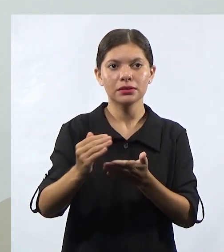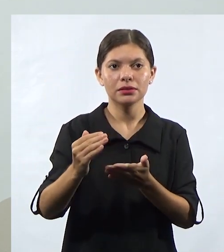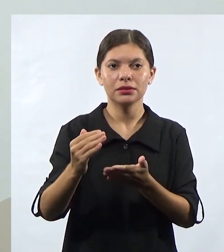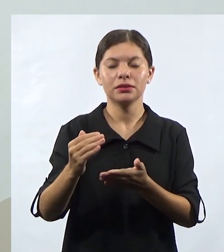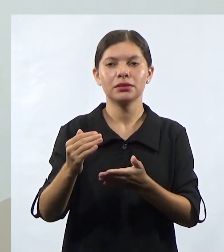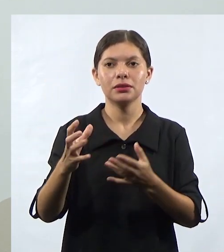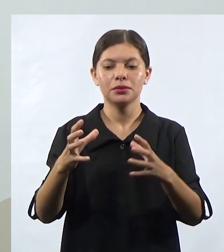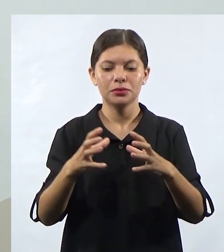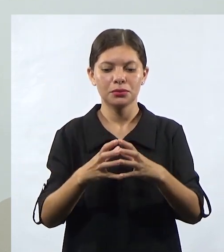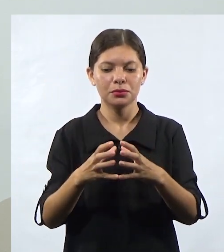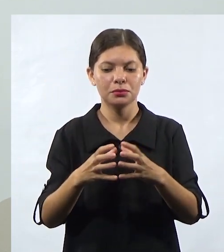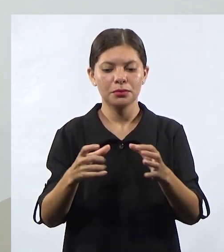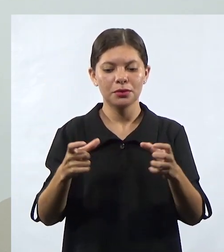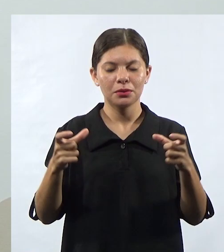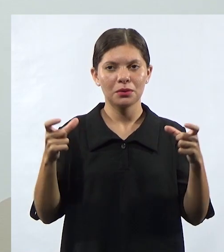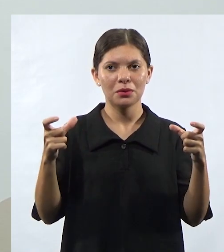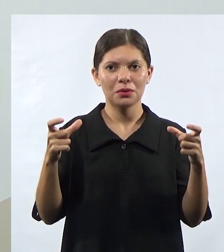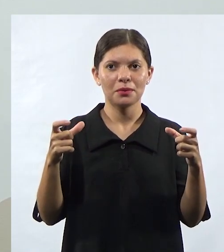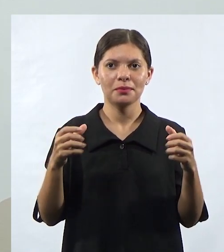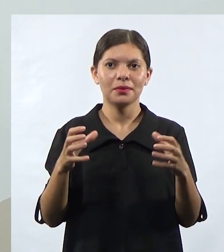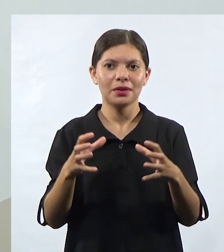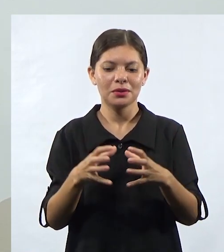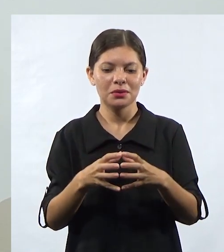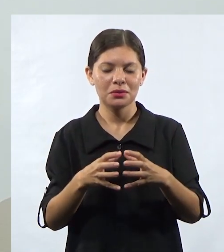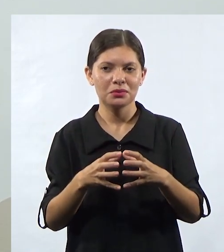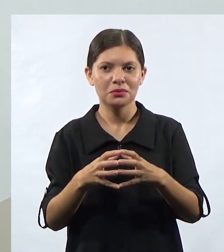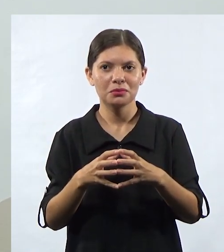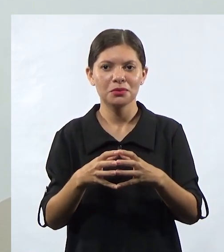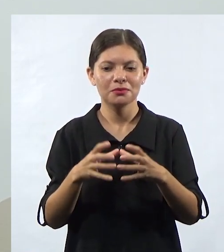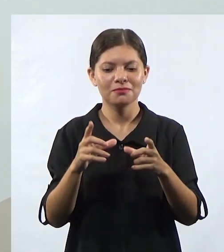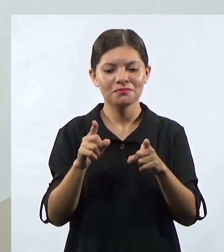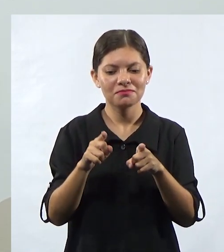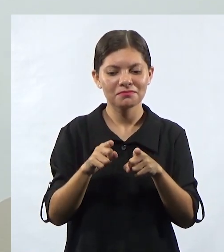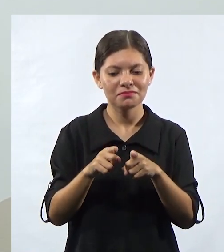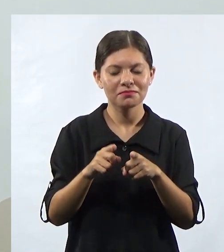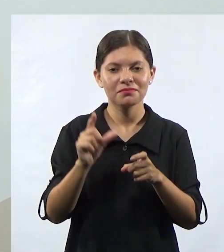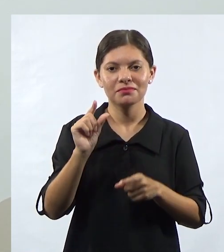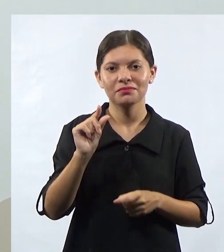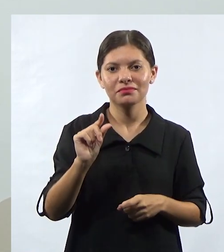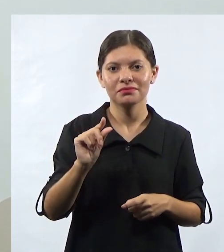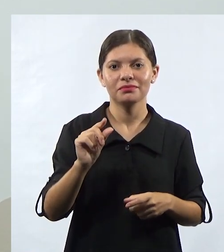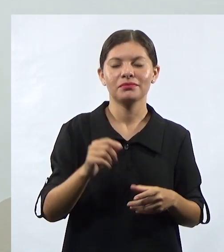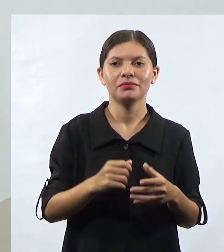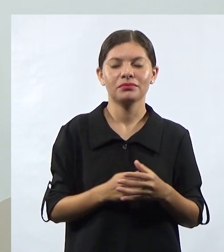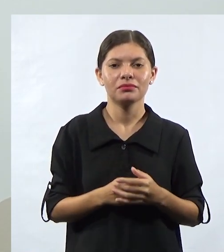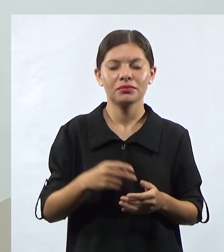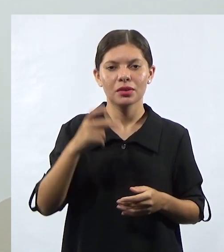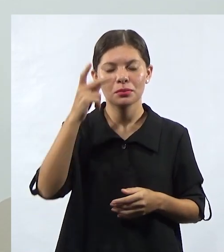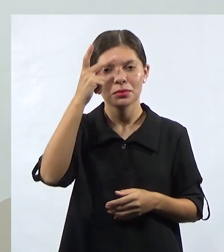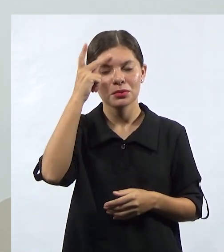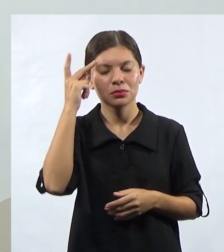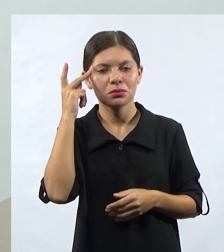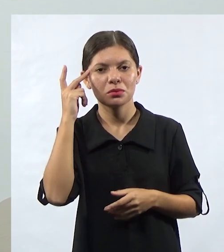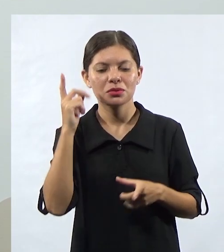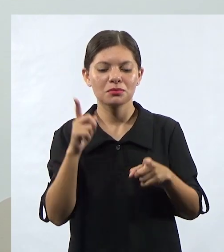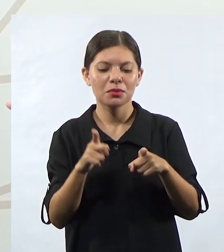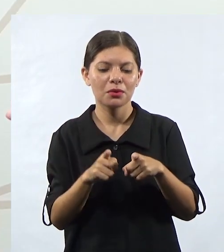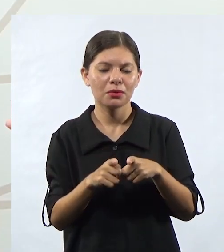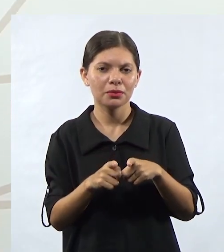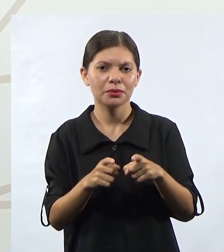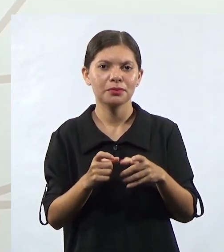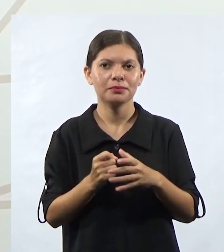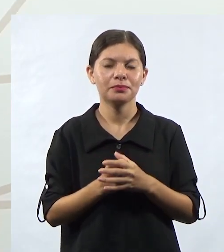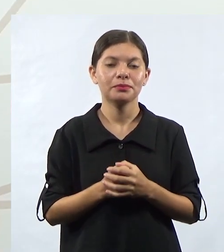grupo vai mitigando, né? Ele vai minando. Então, por isso que a gente recomenda que não seja muito